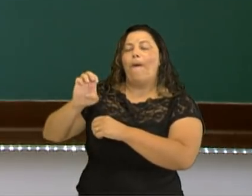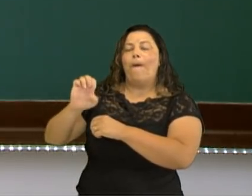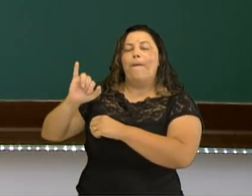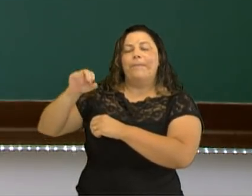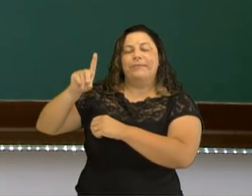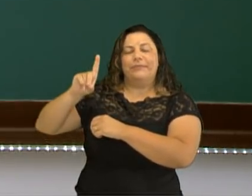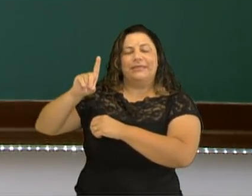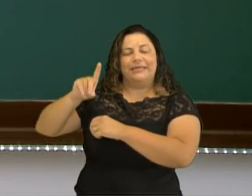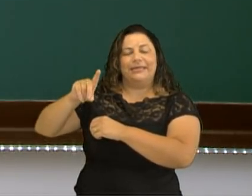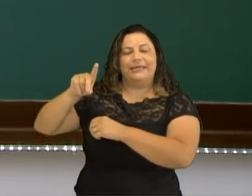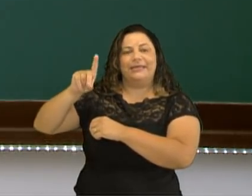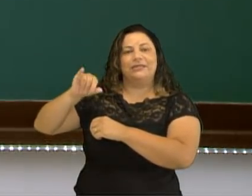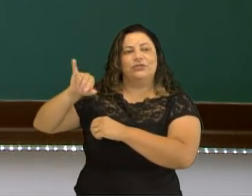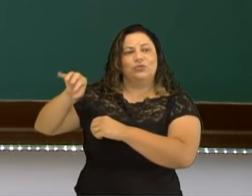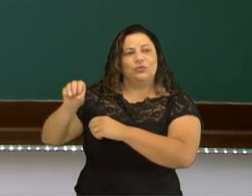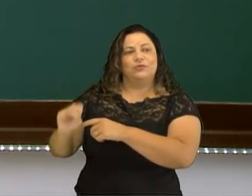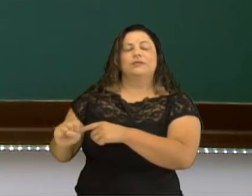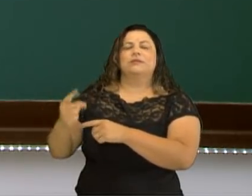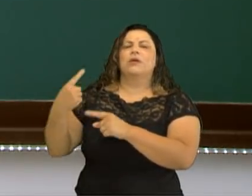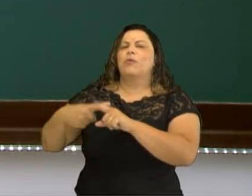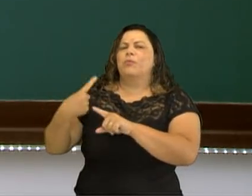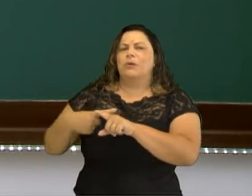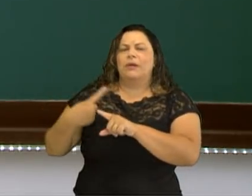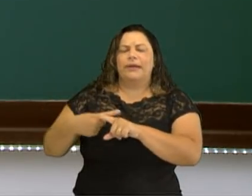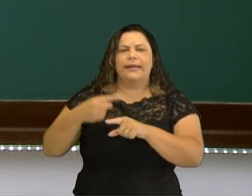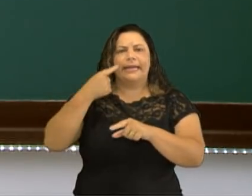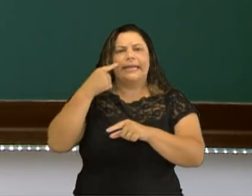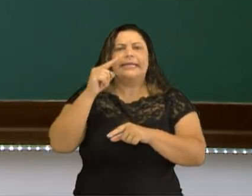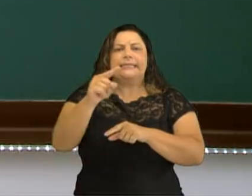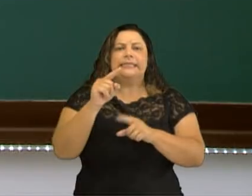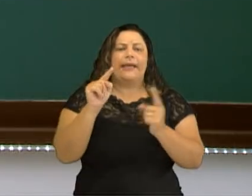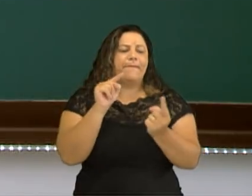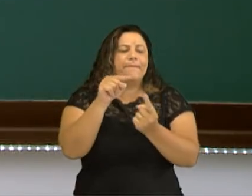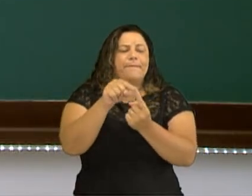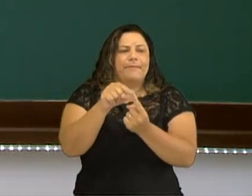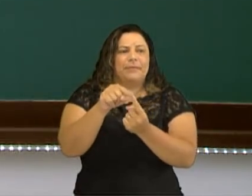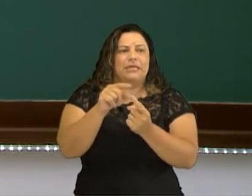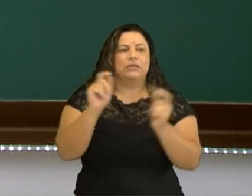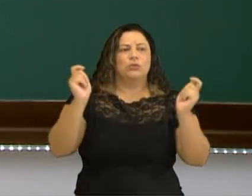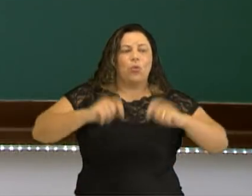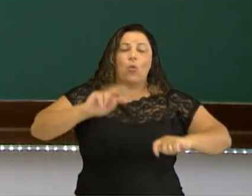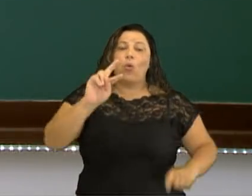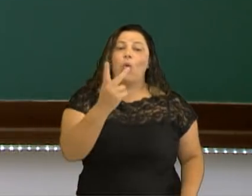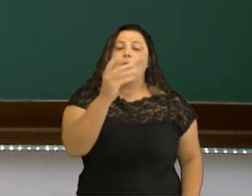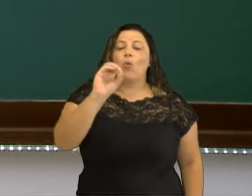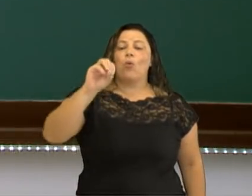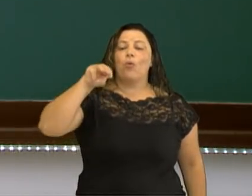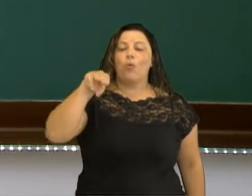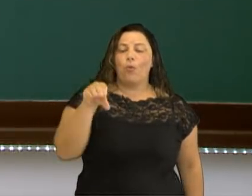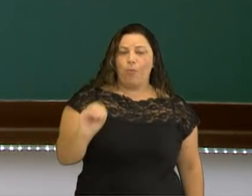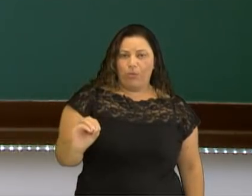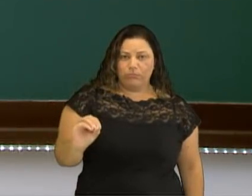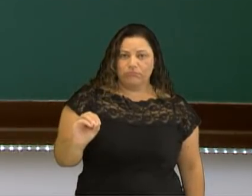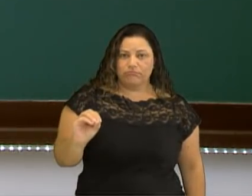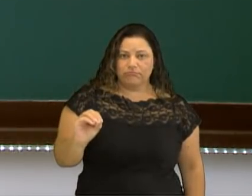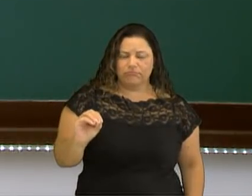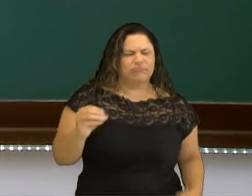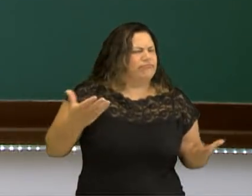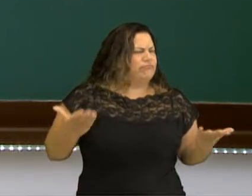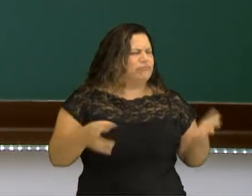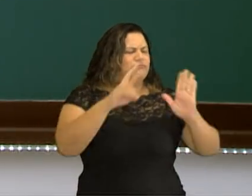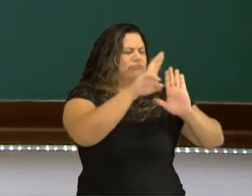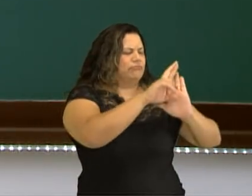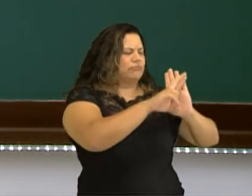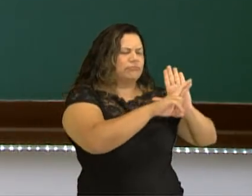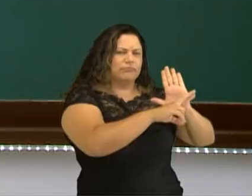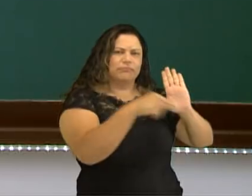O gênero é o que vai dar a nossa espécie em específico, e aí nós temos o gênero Homo. Qual é aquela regrinha que eu